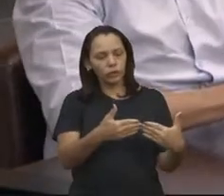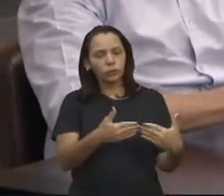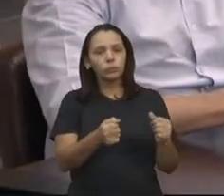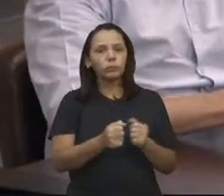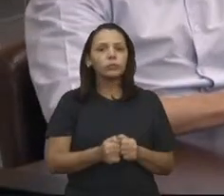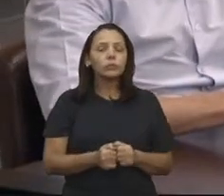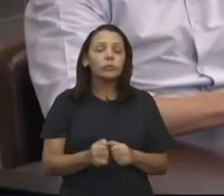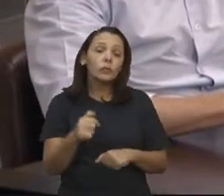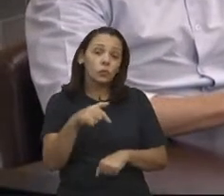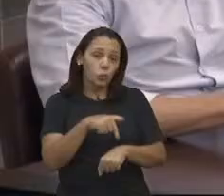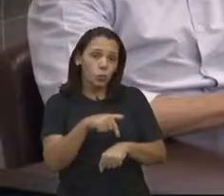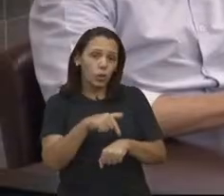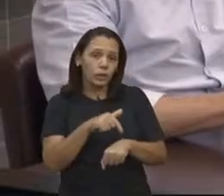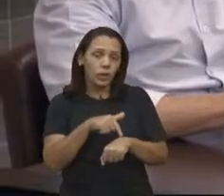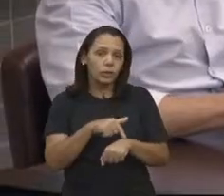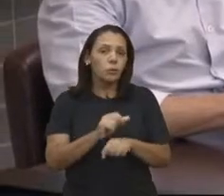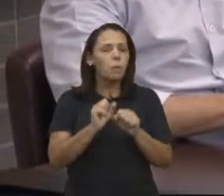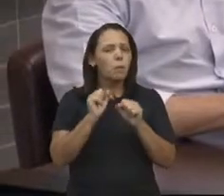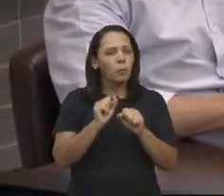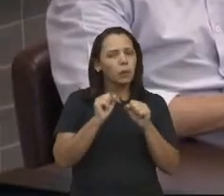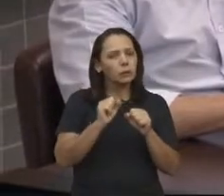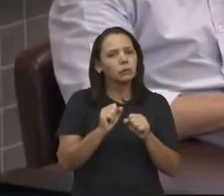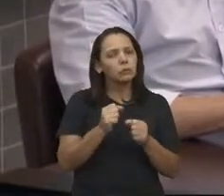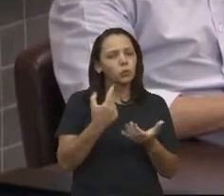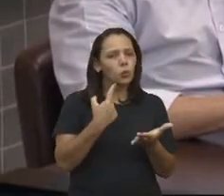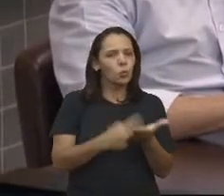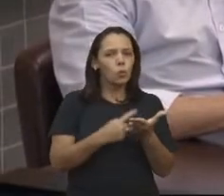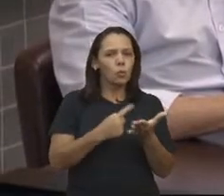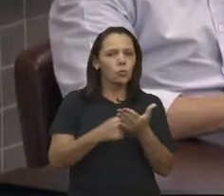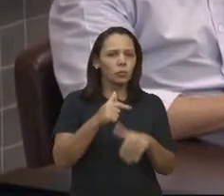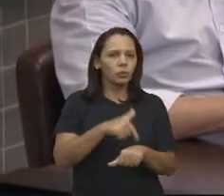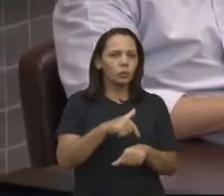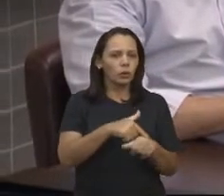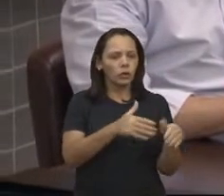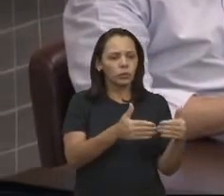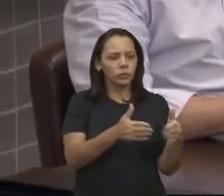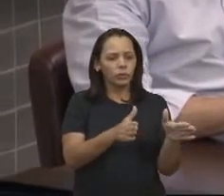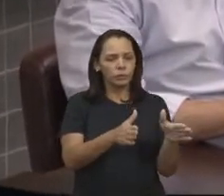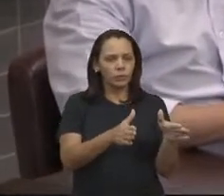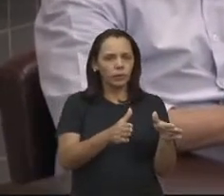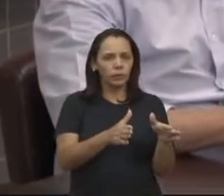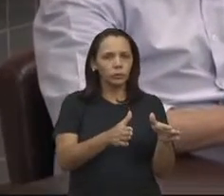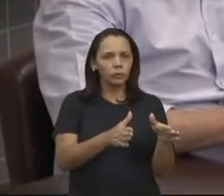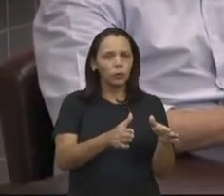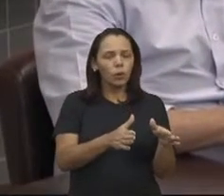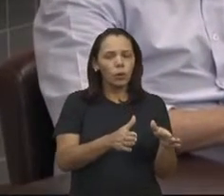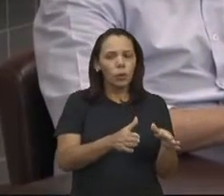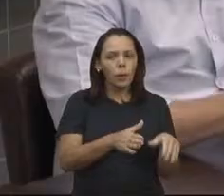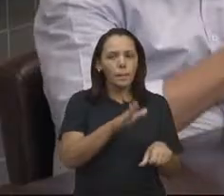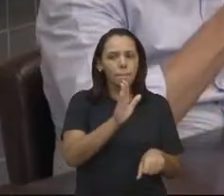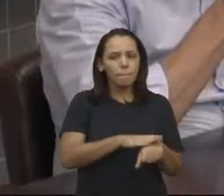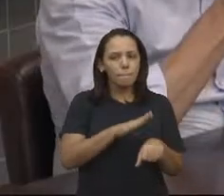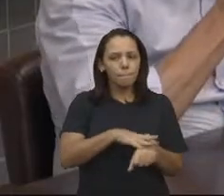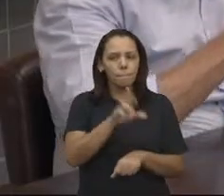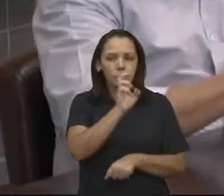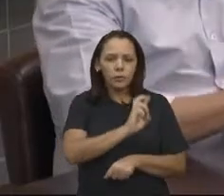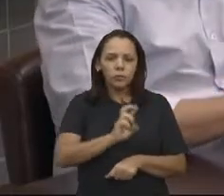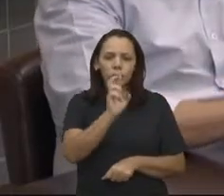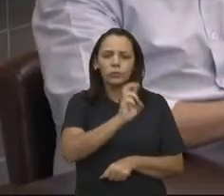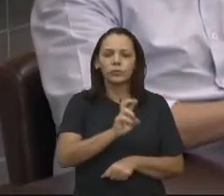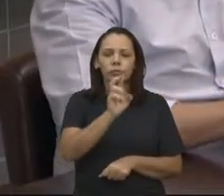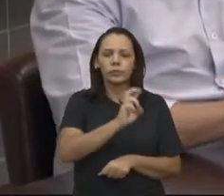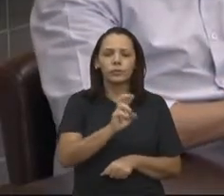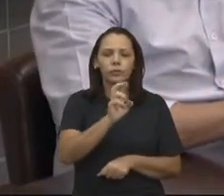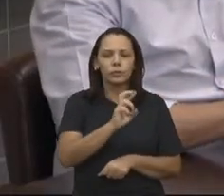gente pode ver certinho o horário de funcionamento desse leve, inclusive a gente intensificar a fiscalização para saber se eles